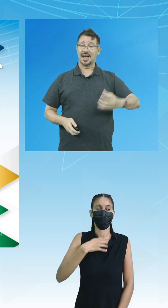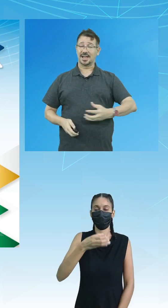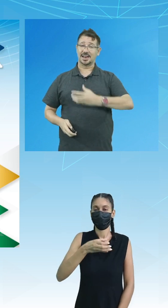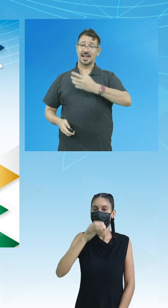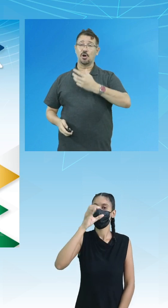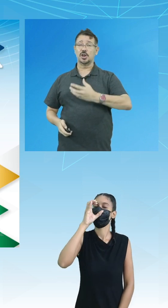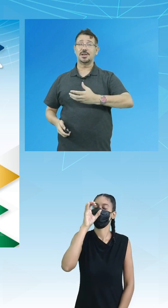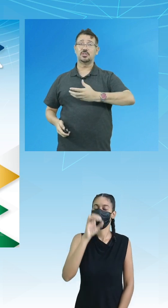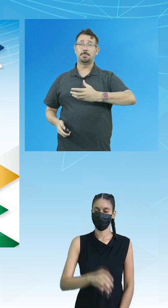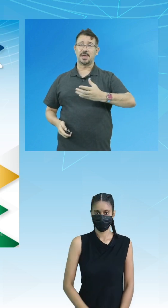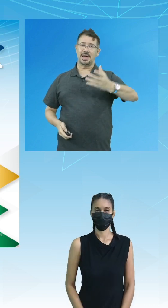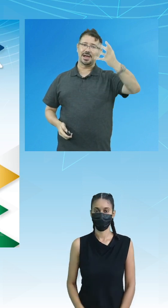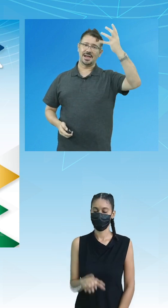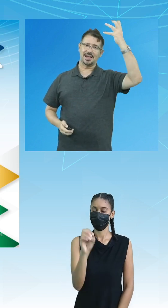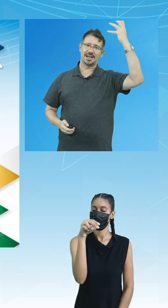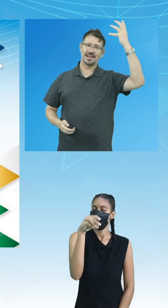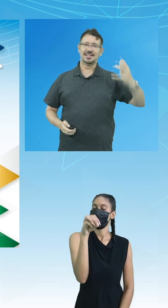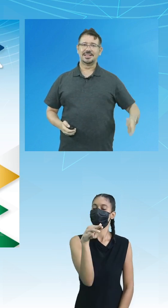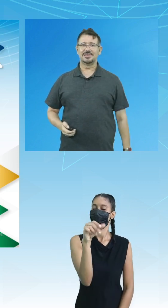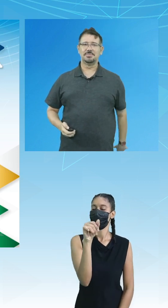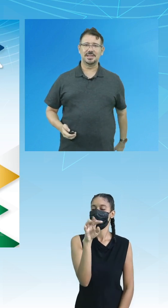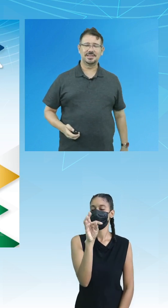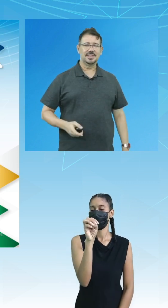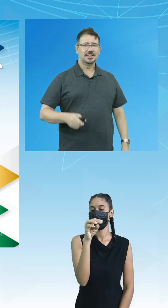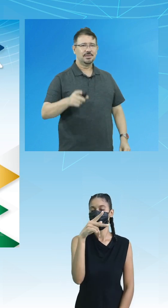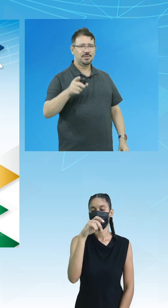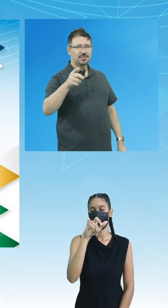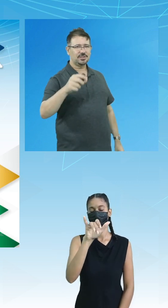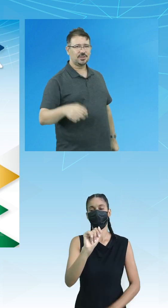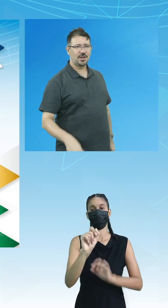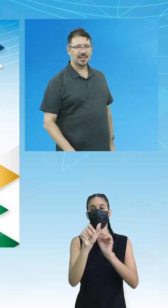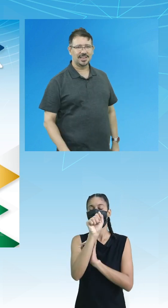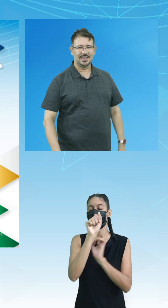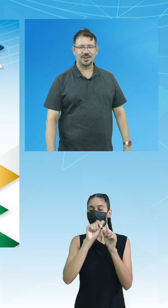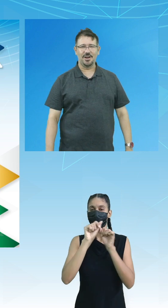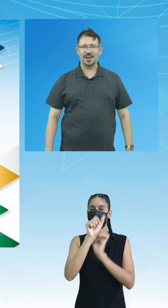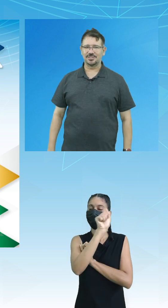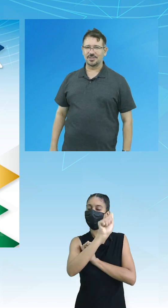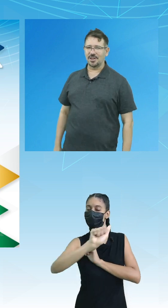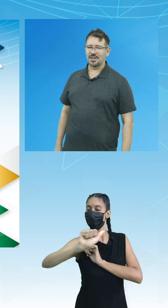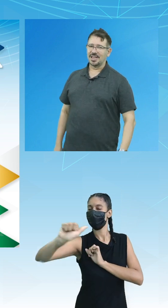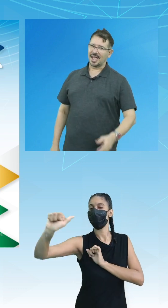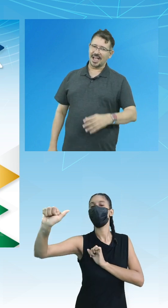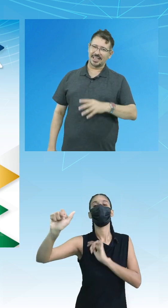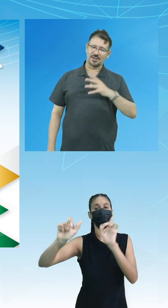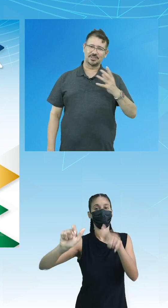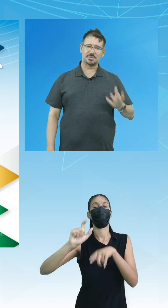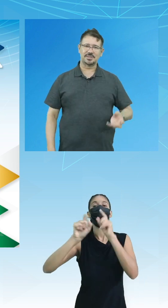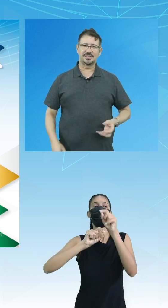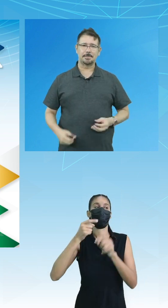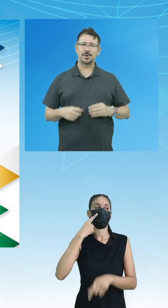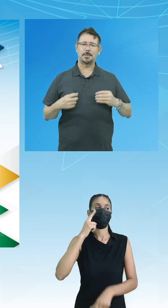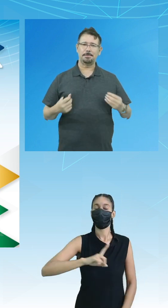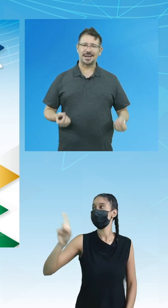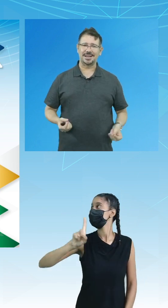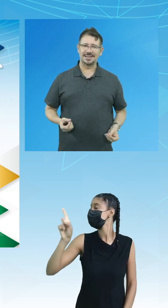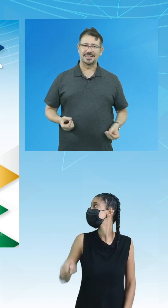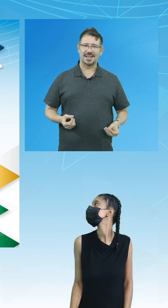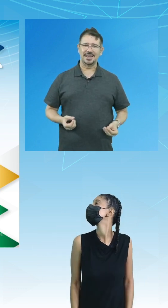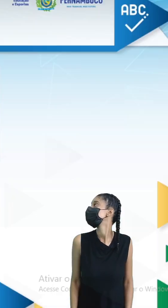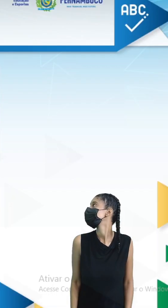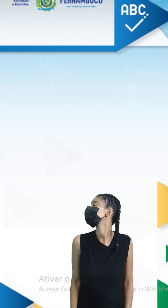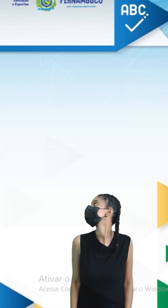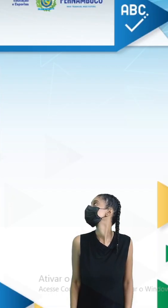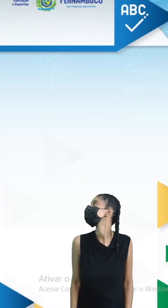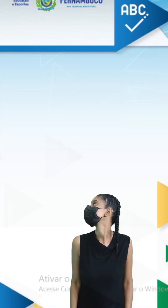gole, aquela onomatopeia, transmite. Veja só aqui, olhem só, aqui nós temos essa